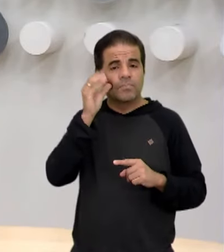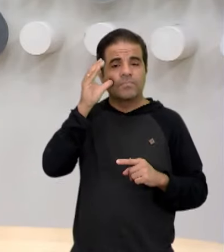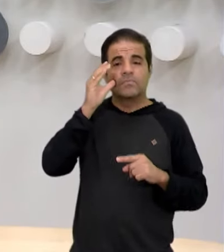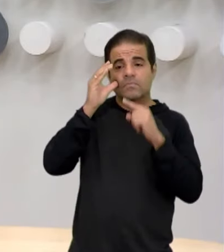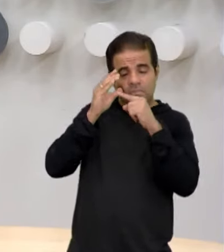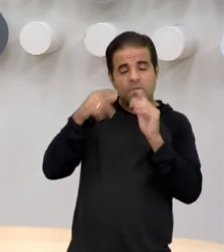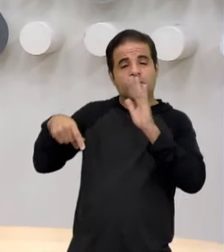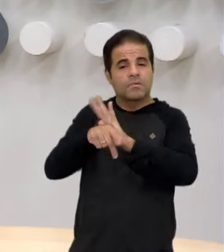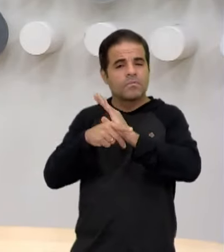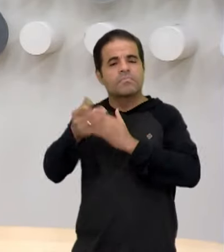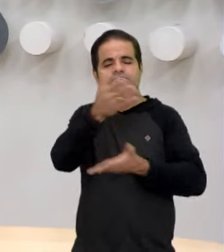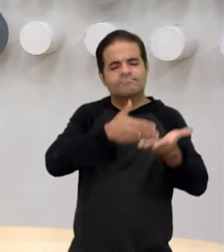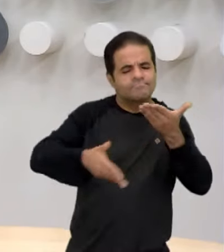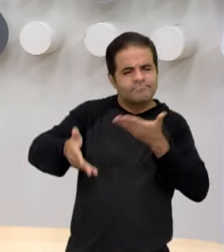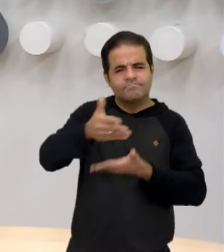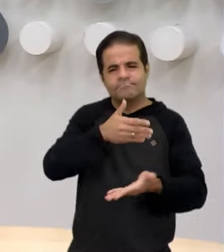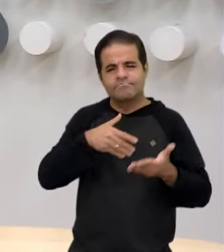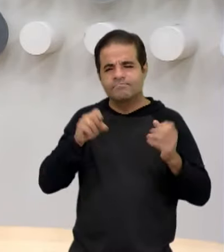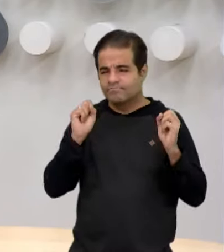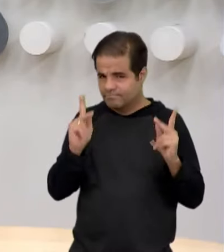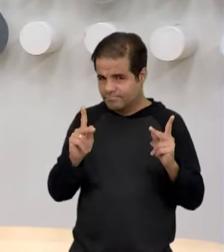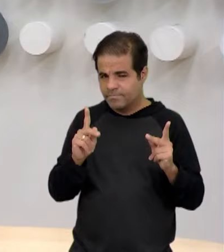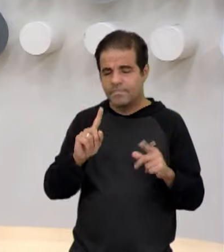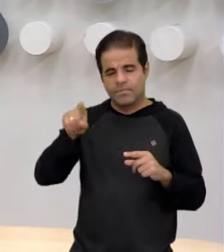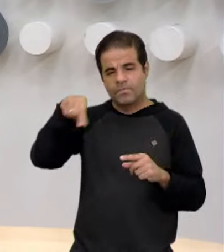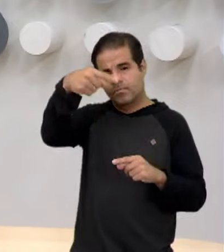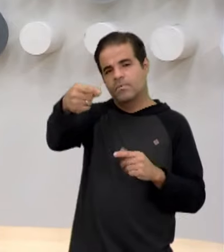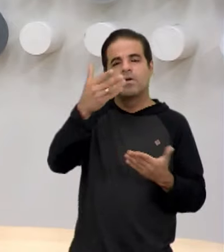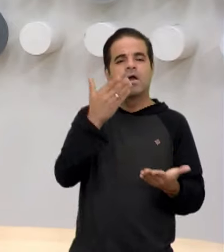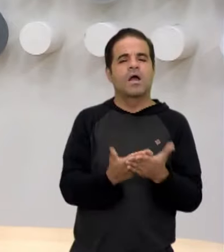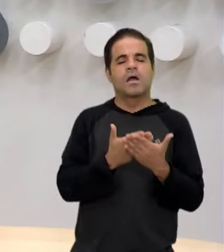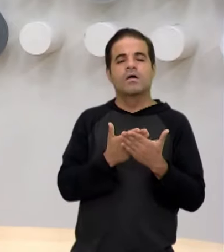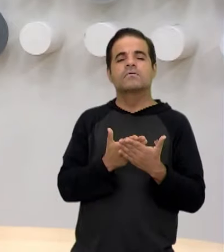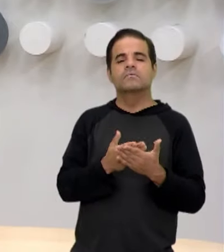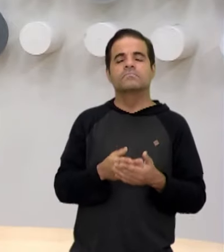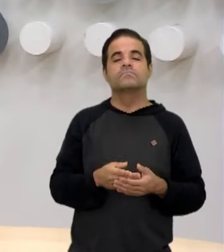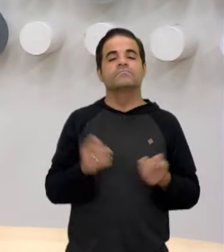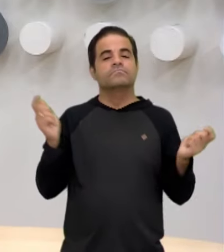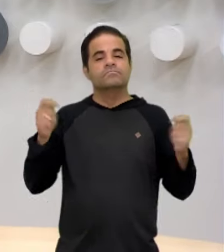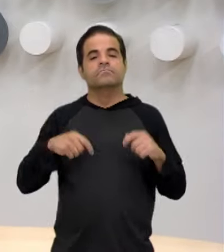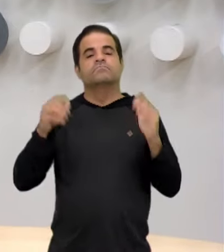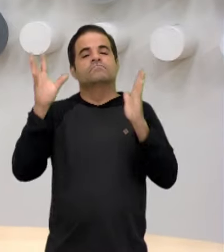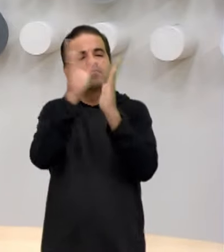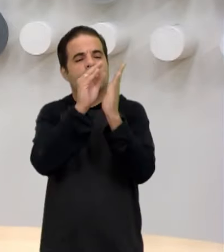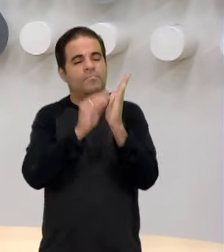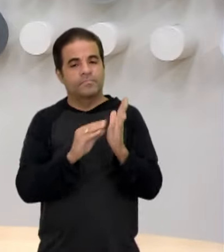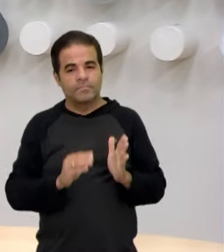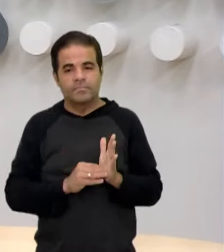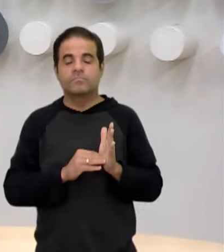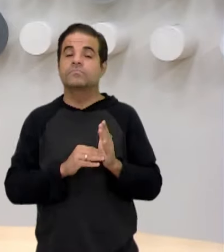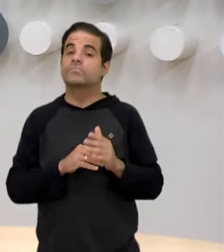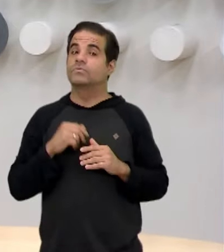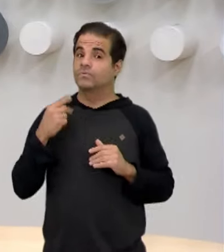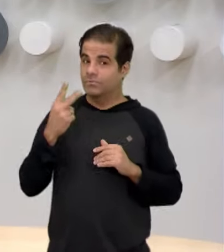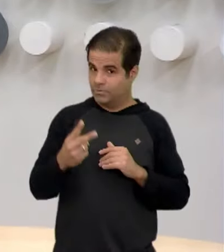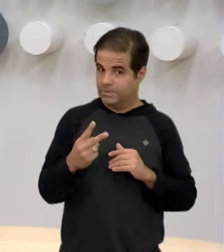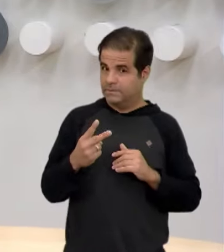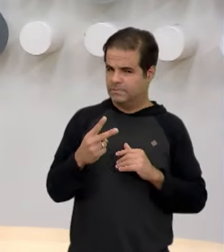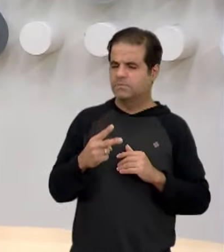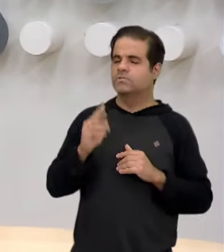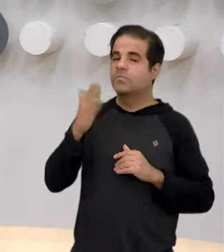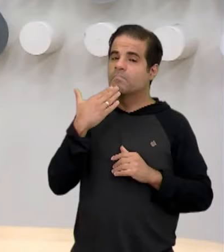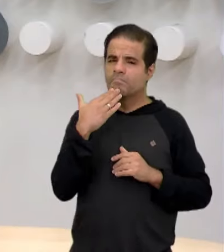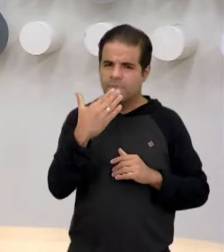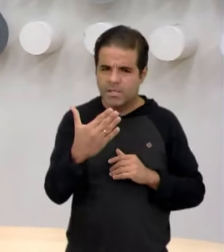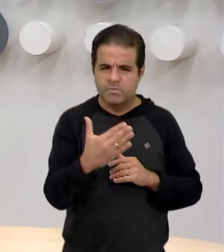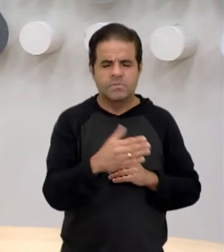ser partilhado. Beleza, pessoal? Então, na próxima aula, a gente avança para a nossa sistematização 2. Então, eu já peço